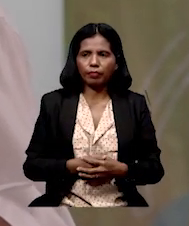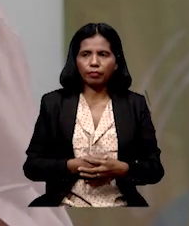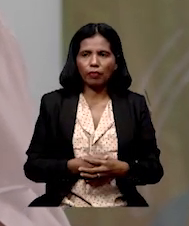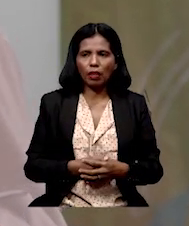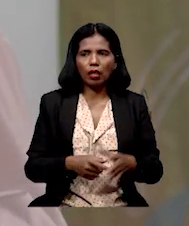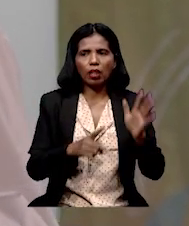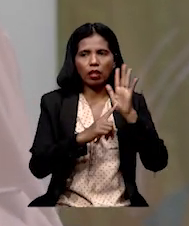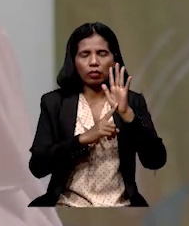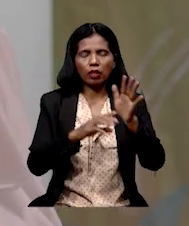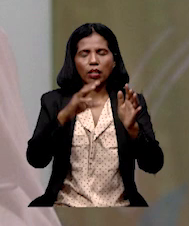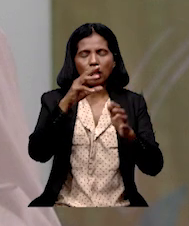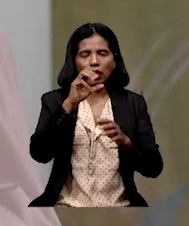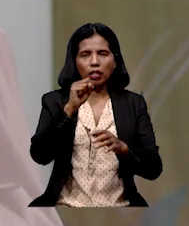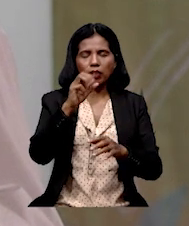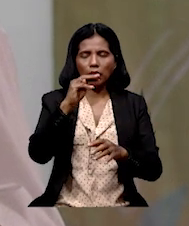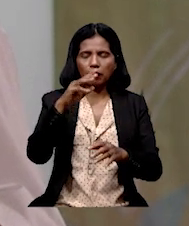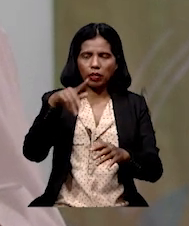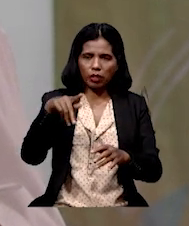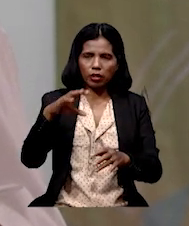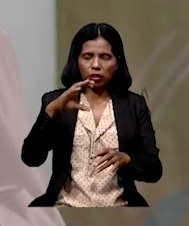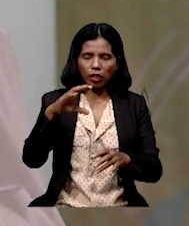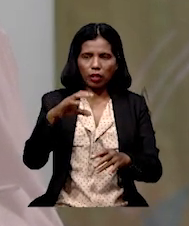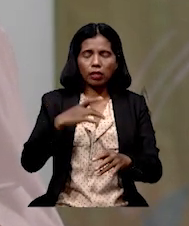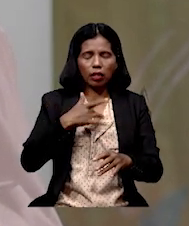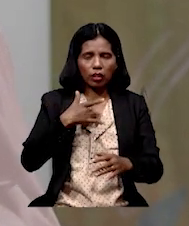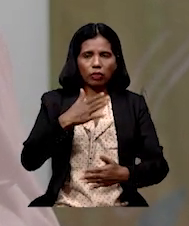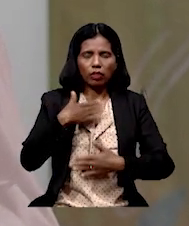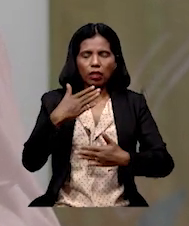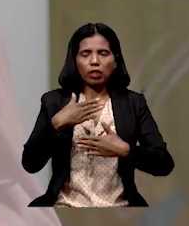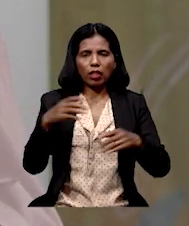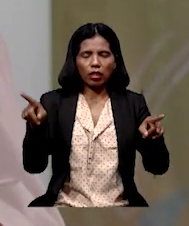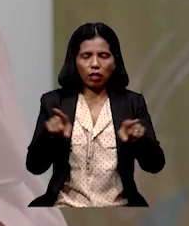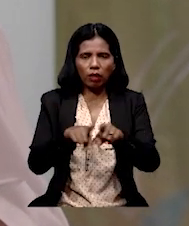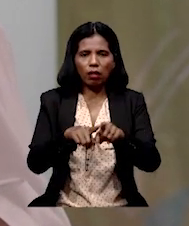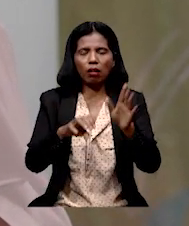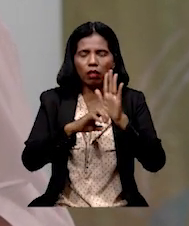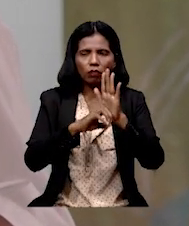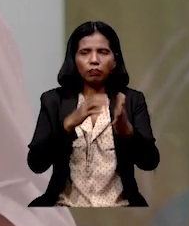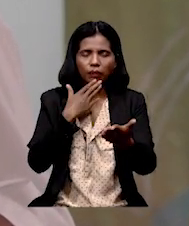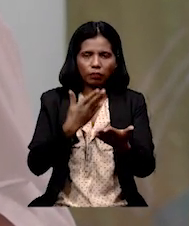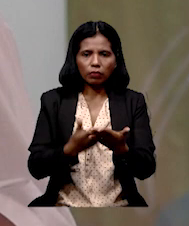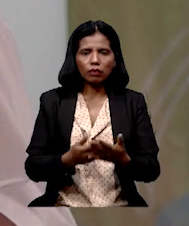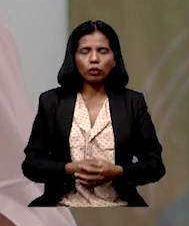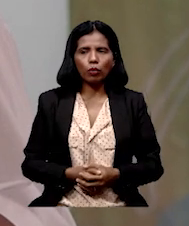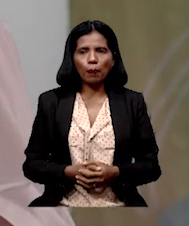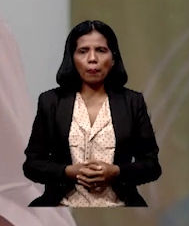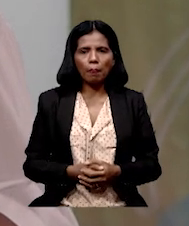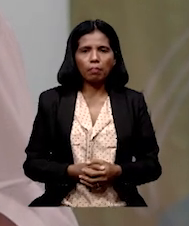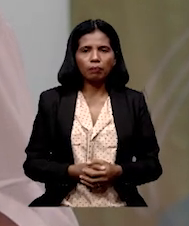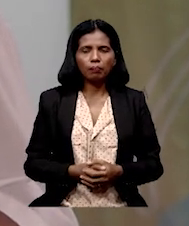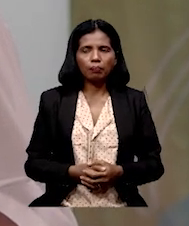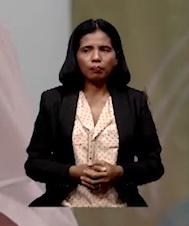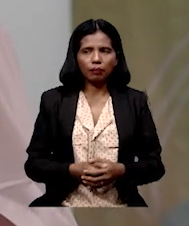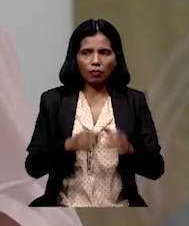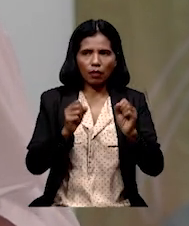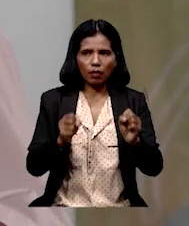Publicação é sente orgulho, tambel saya wana kanal dia kira ba promosan obra matenya kena yang Timor Wansira